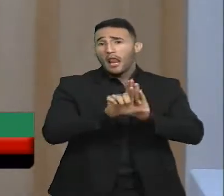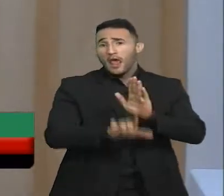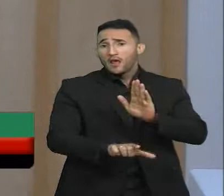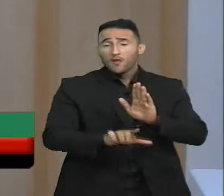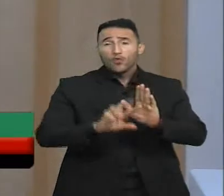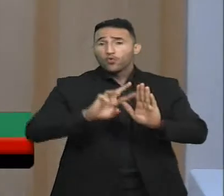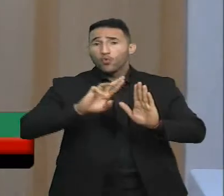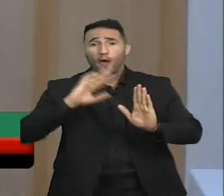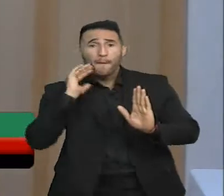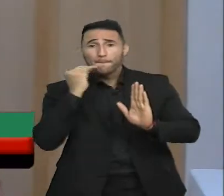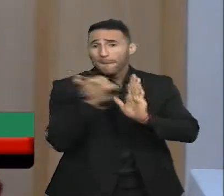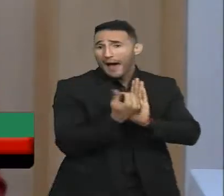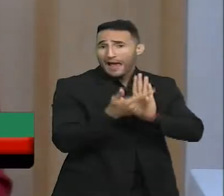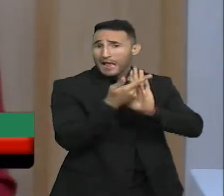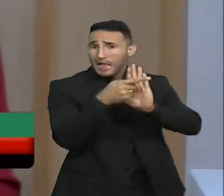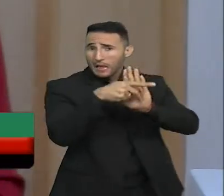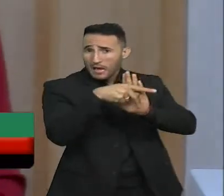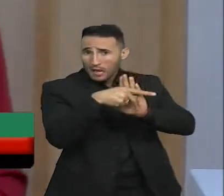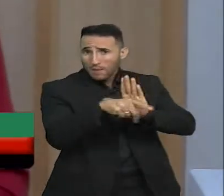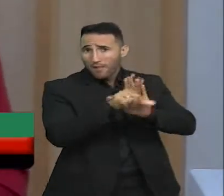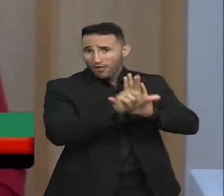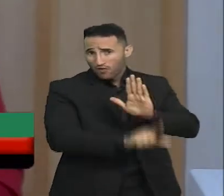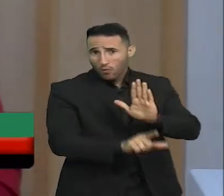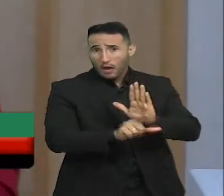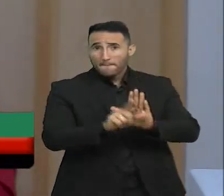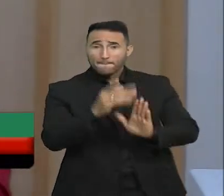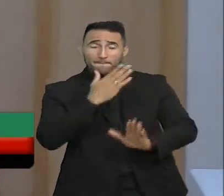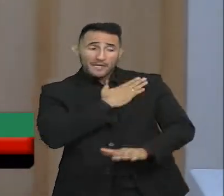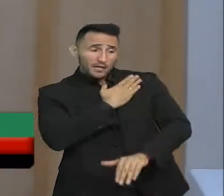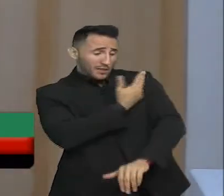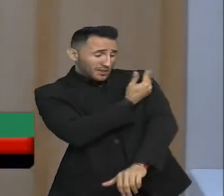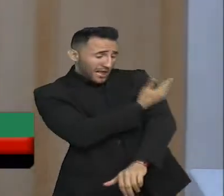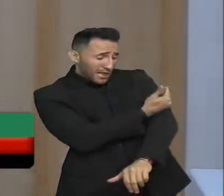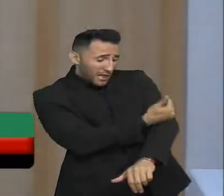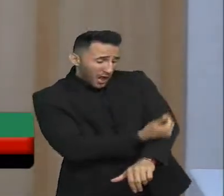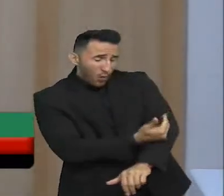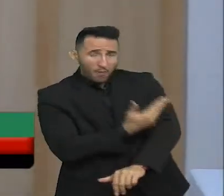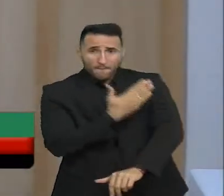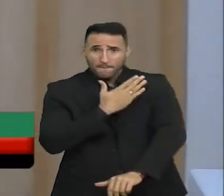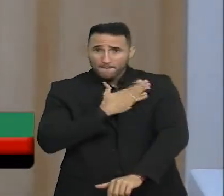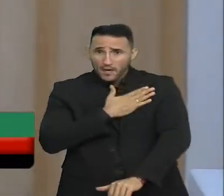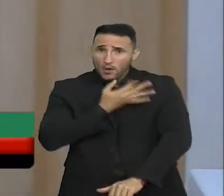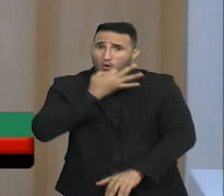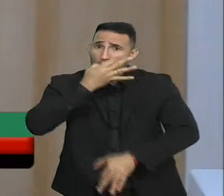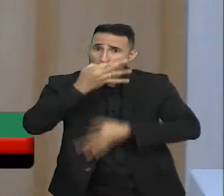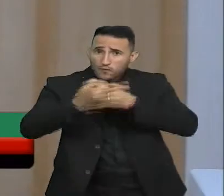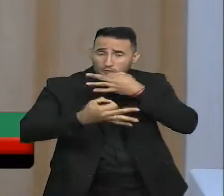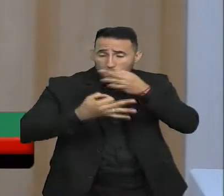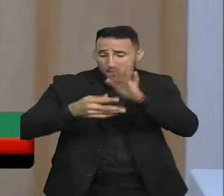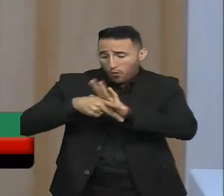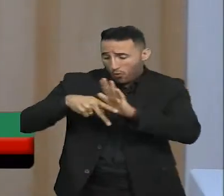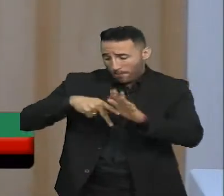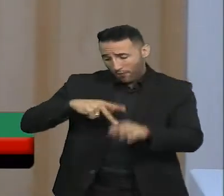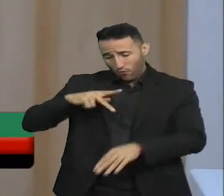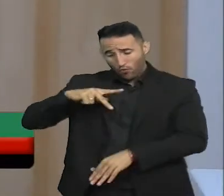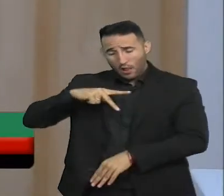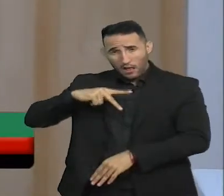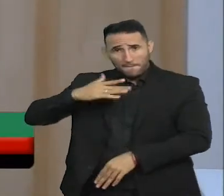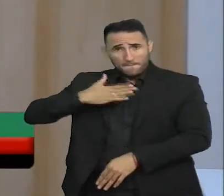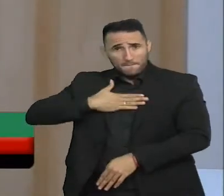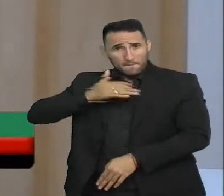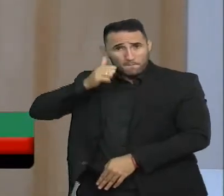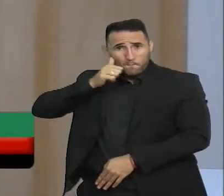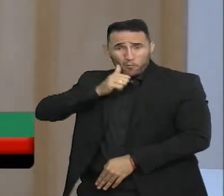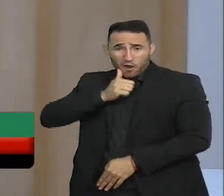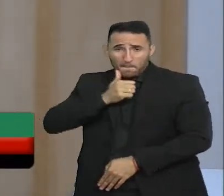ser. Então, as minhas tatuagens, as minhas liberdades individuais enquanto mulher, elas não podem